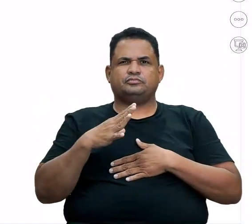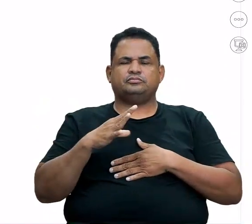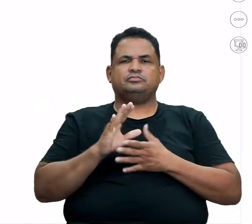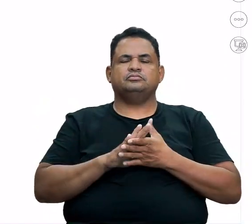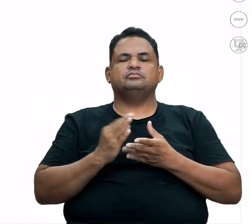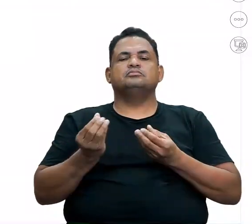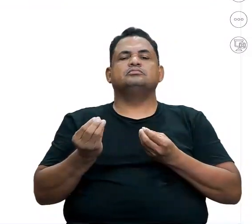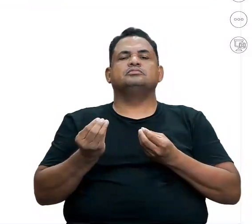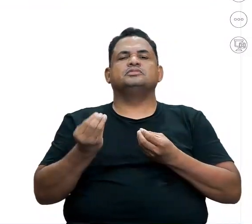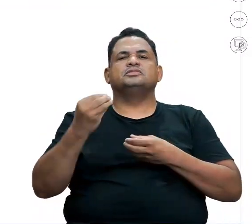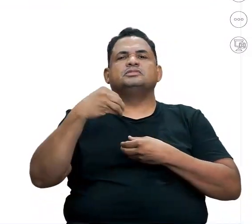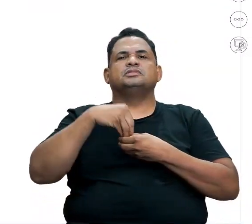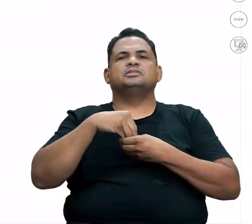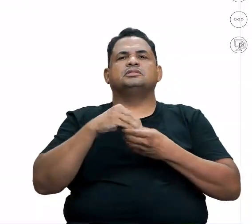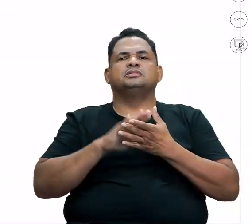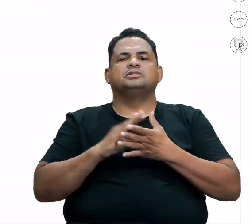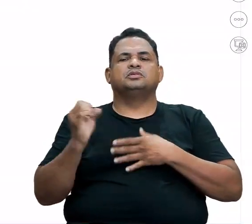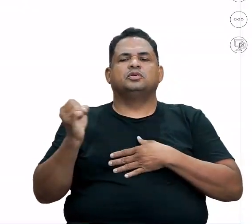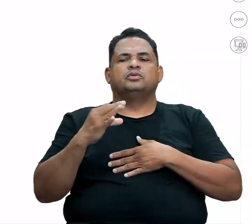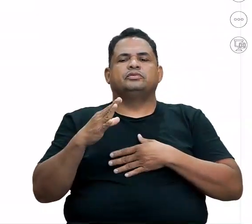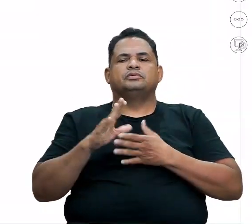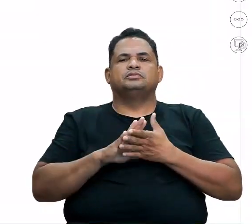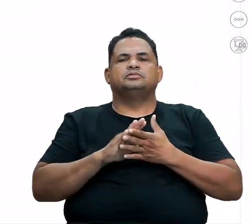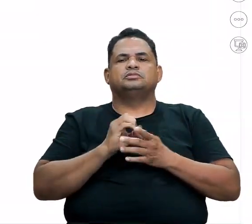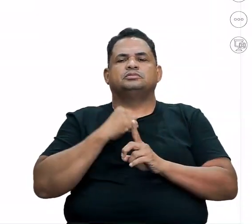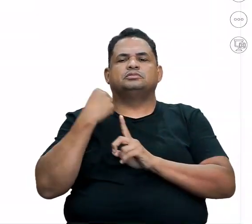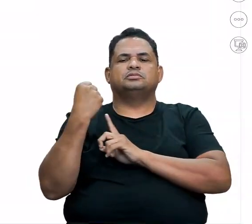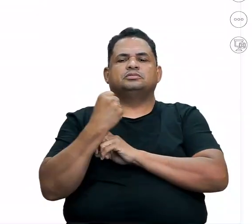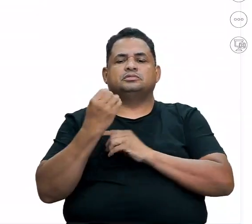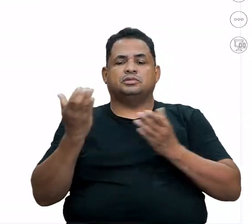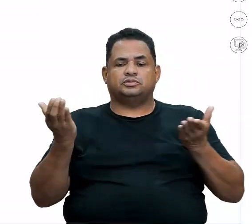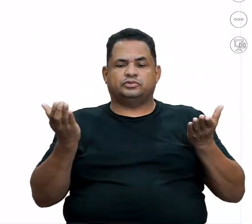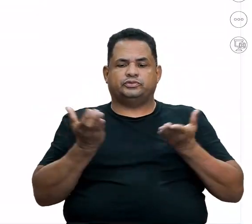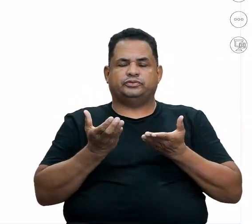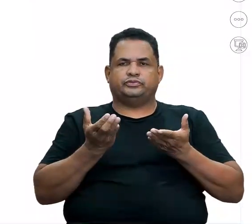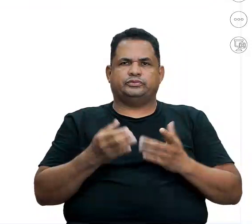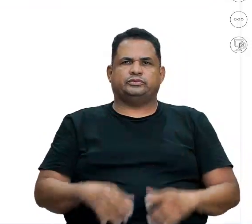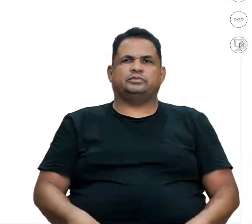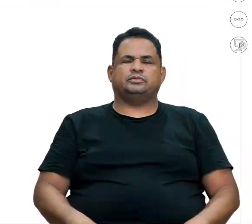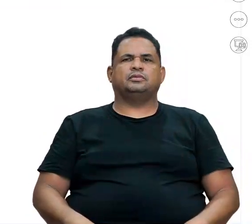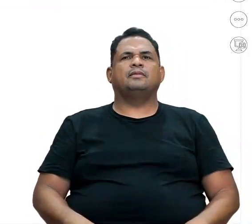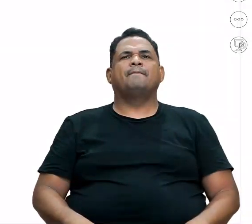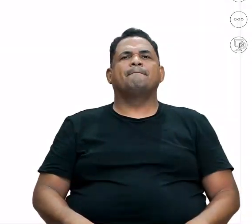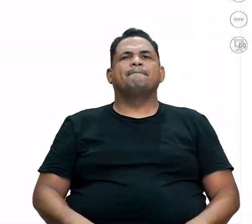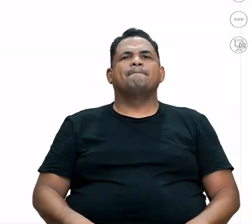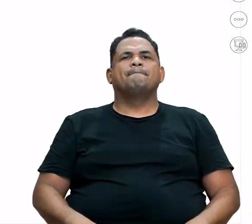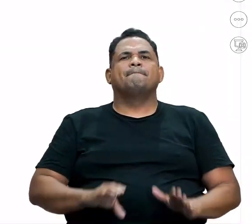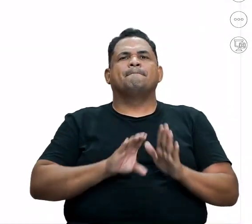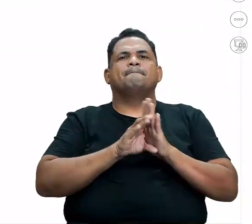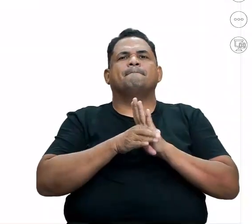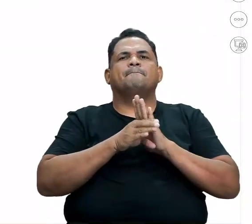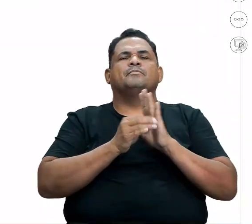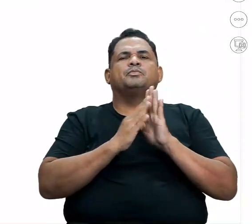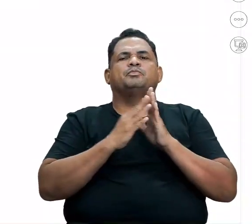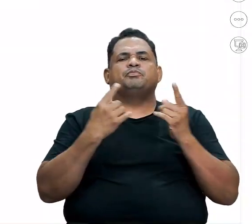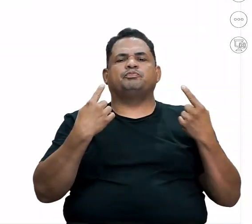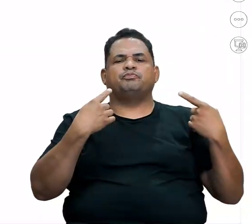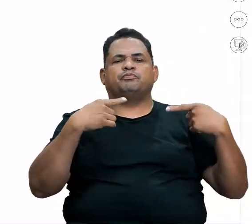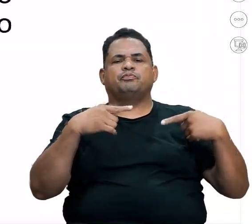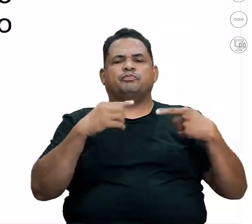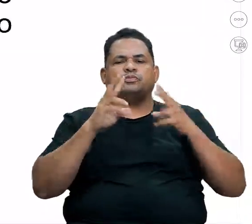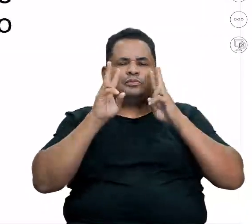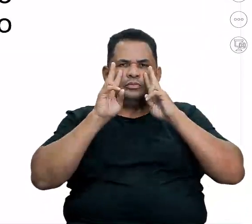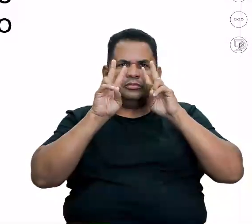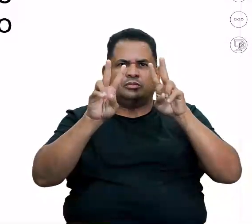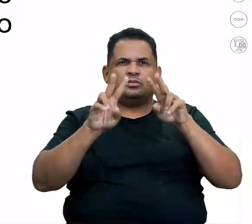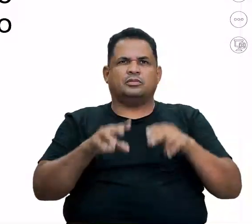nossa contemporaneidade, né, da nossa sociedade atual. É um conceito que veio aí para contrapor essas visões, né?